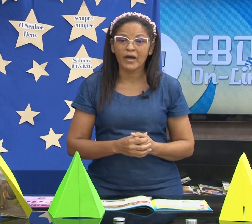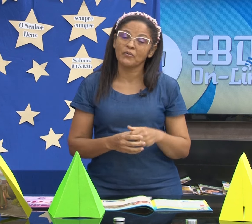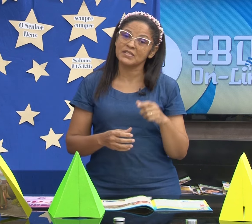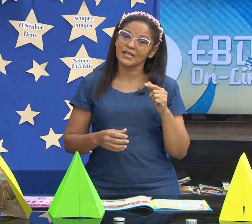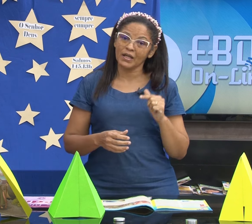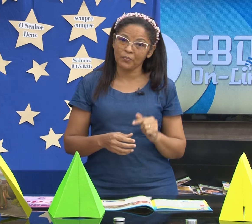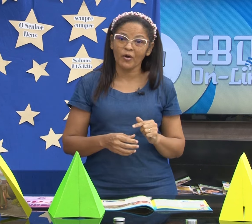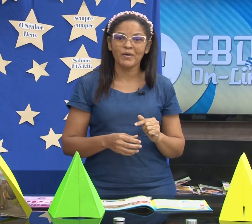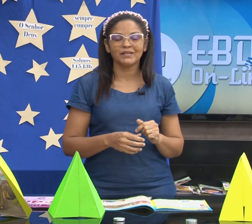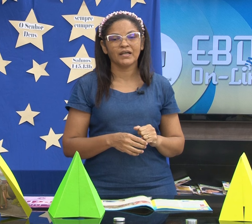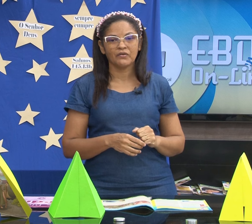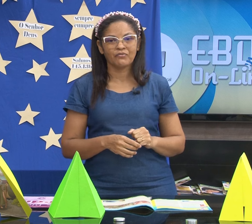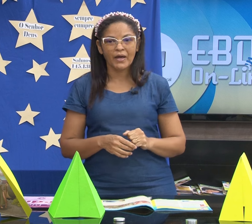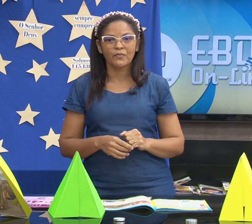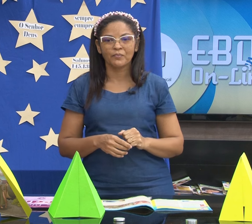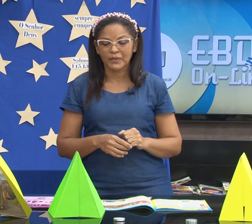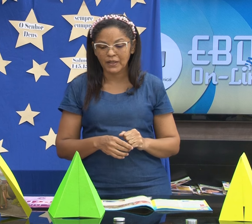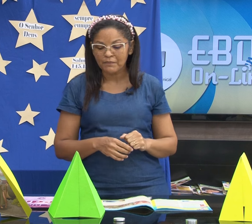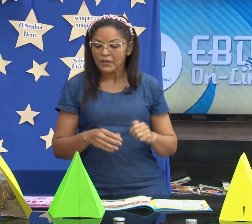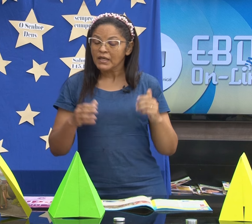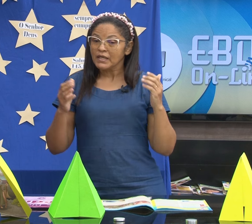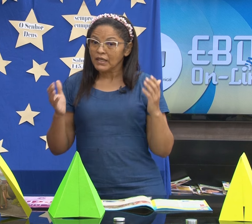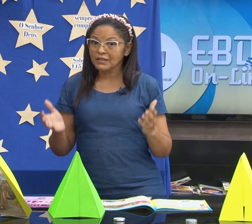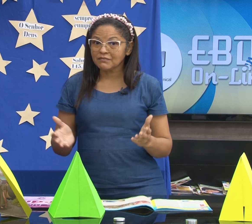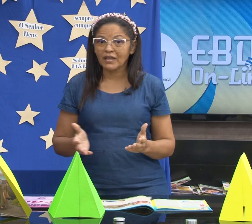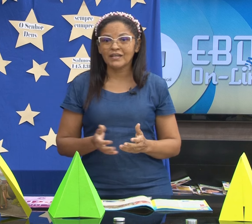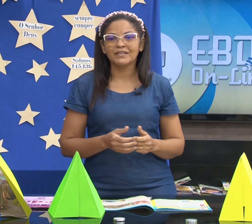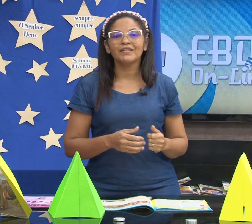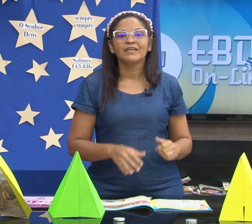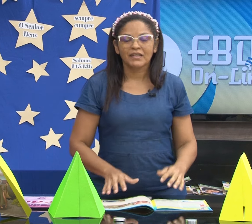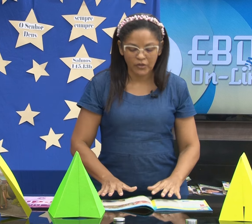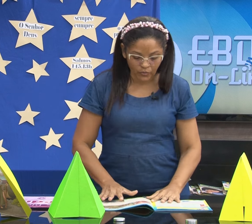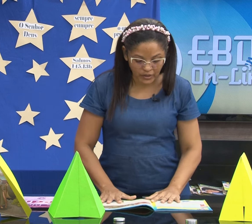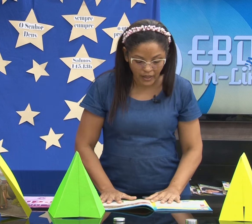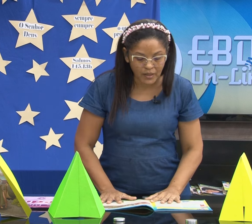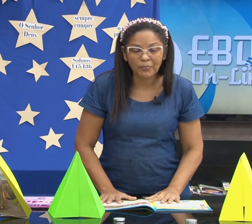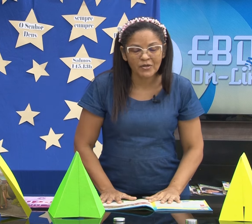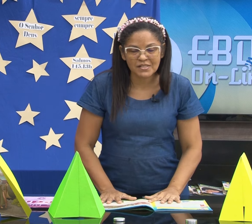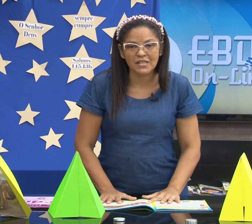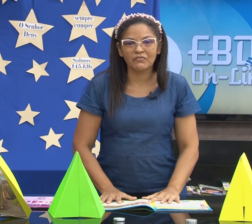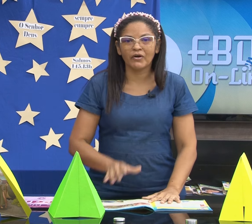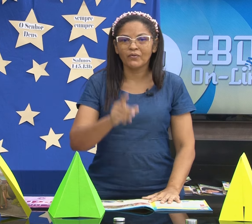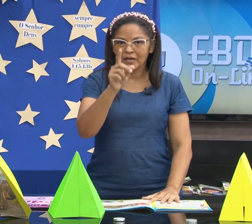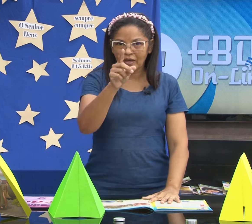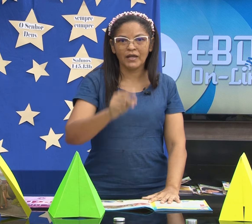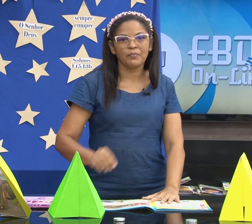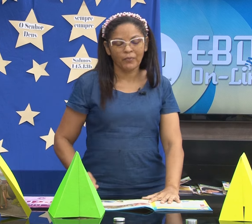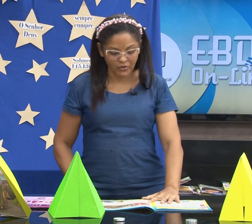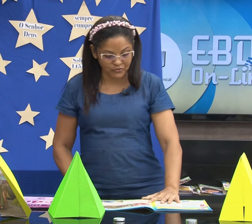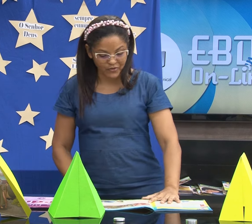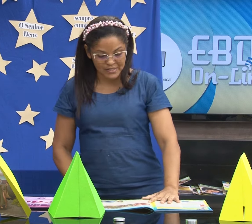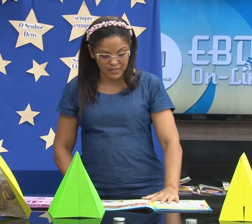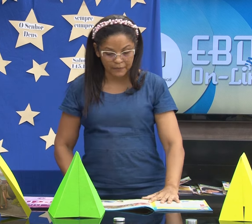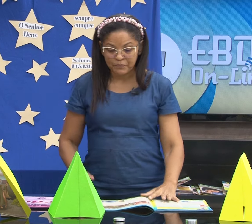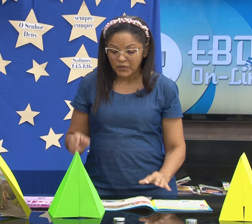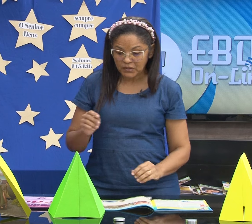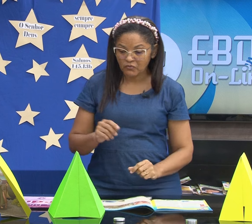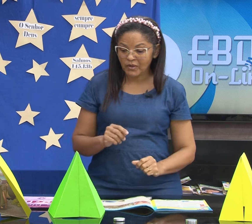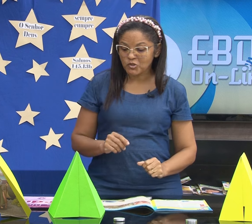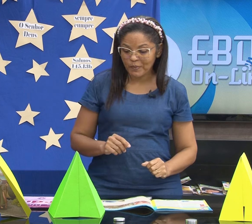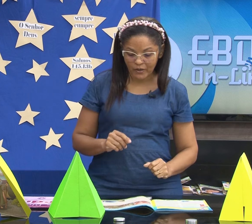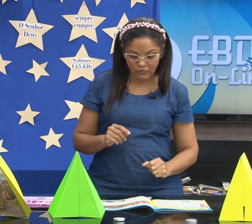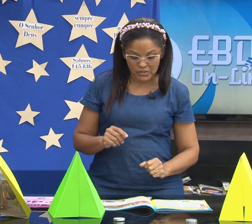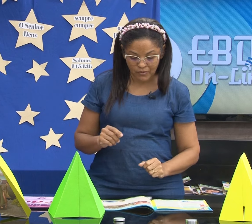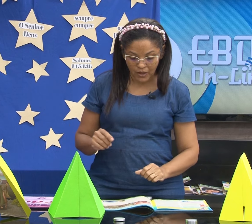é fiel e Se ele prometer Ele vai cumprir entende que o que é impossível ele pode fazer